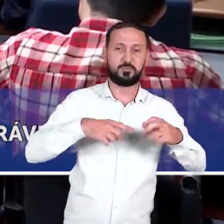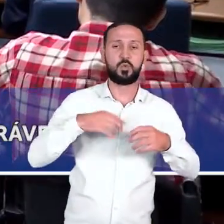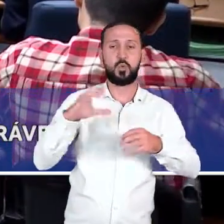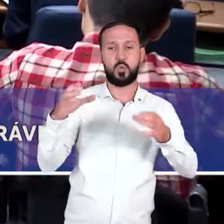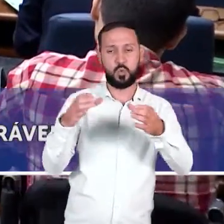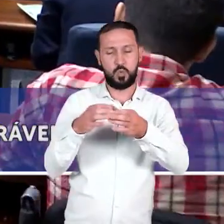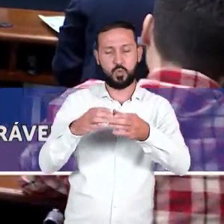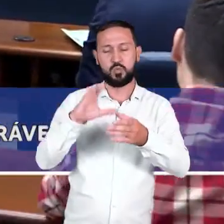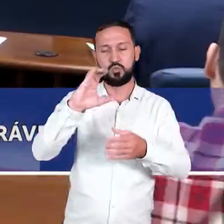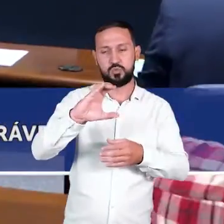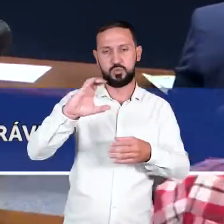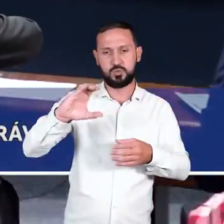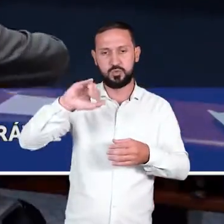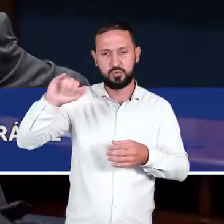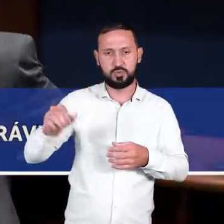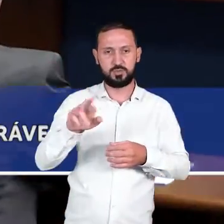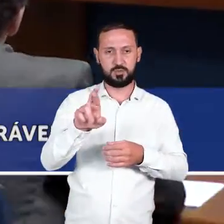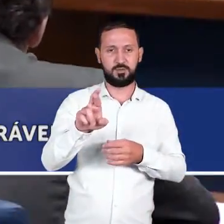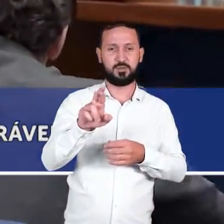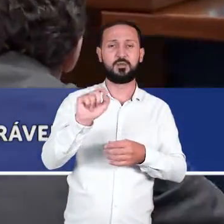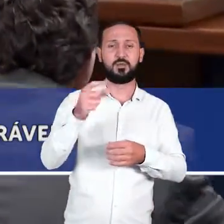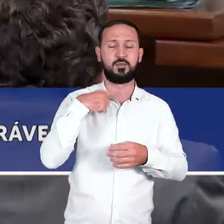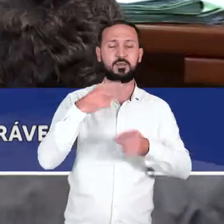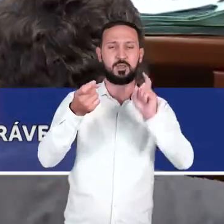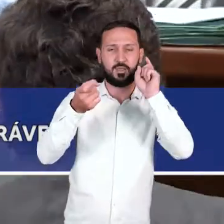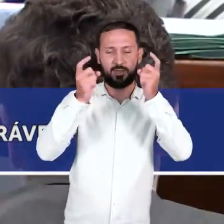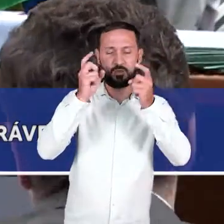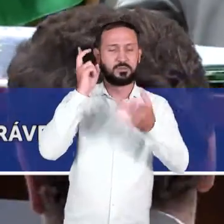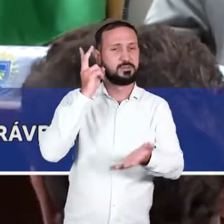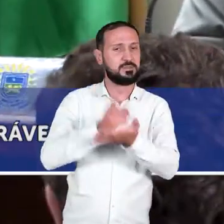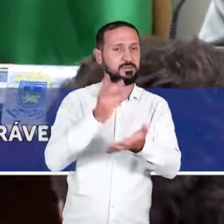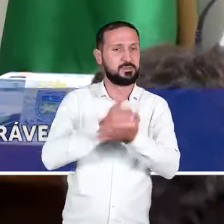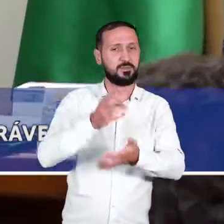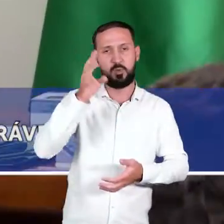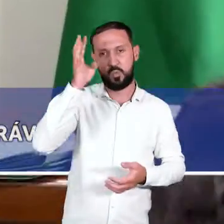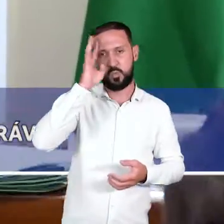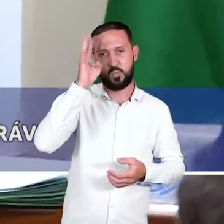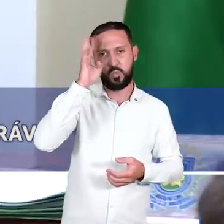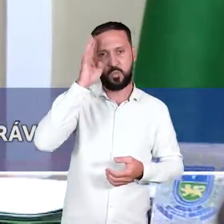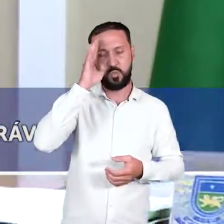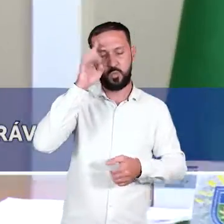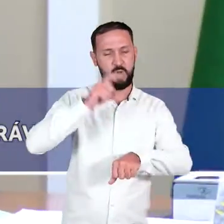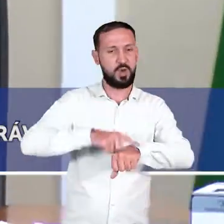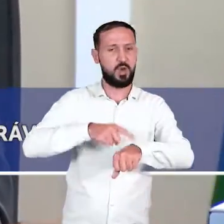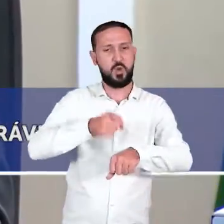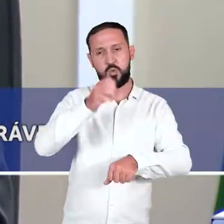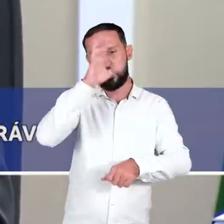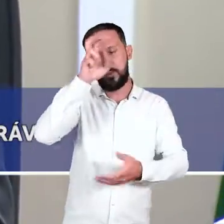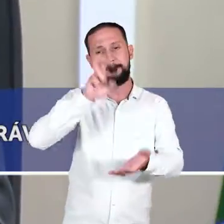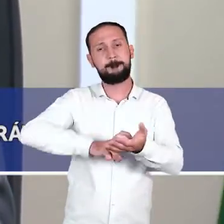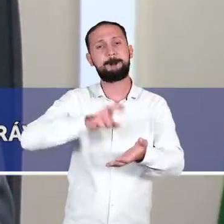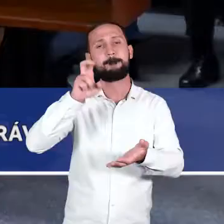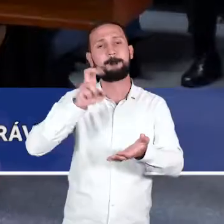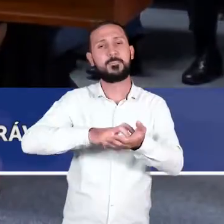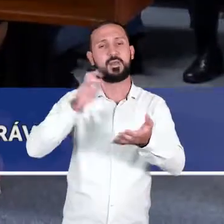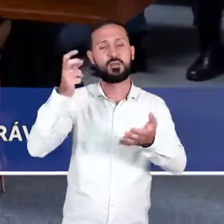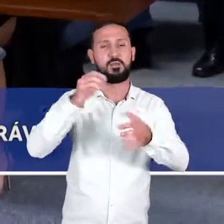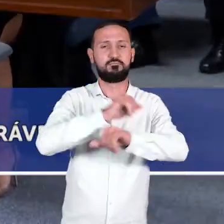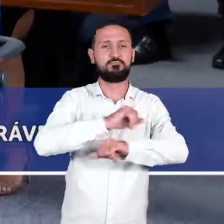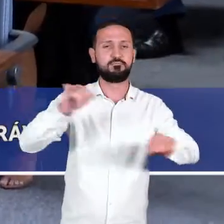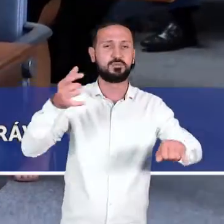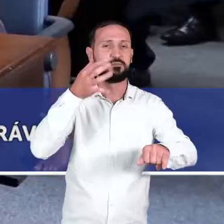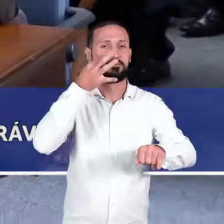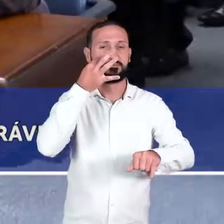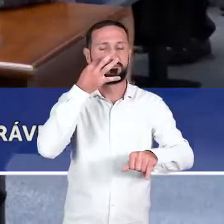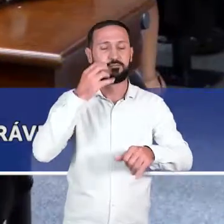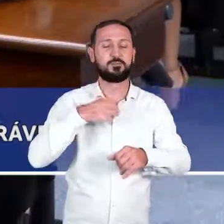de Constituição, Justiça e Redação se reúne todas as quartas-feiras, às 8 horas da manhã, com